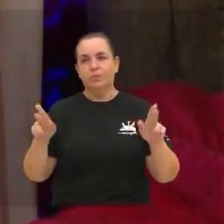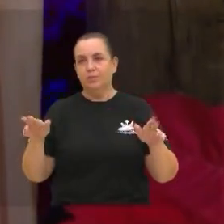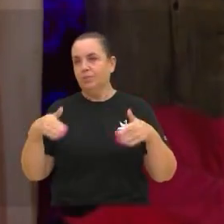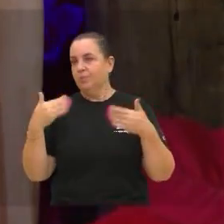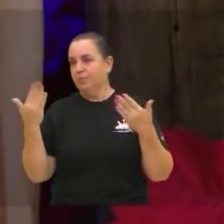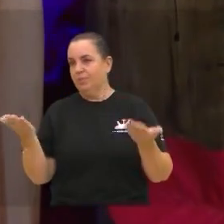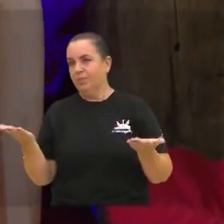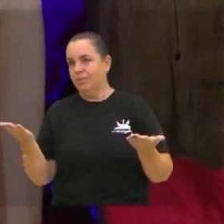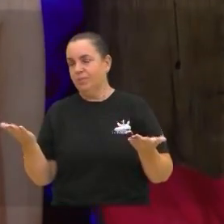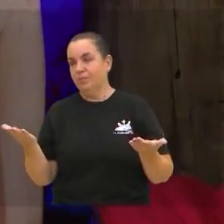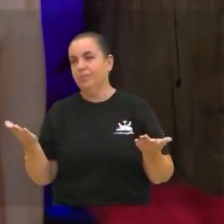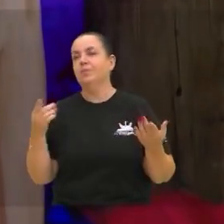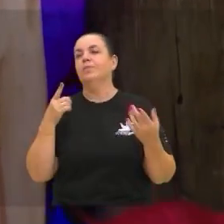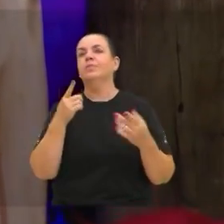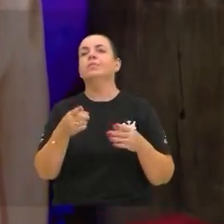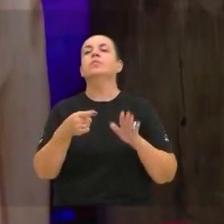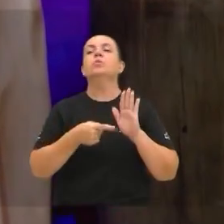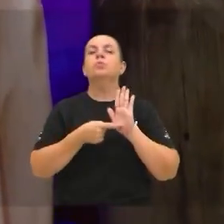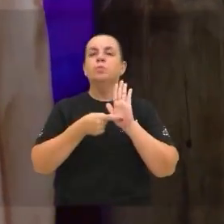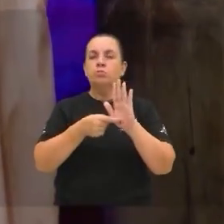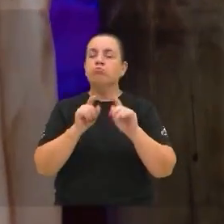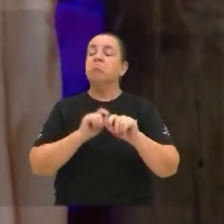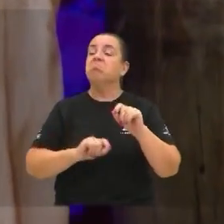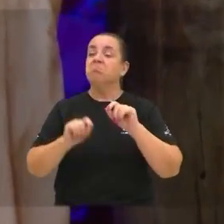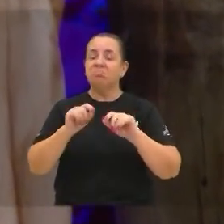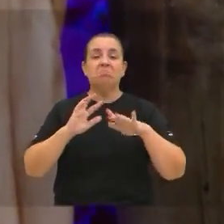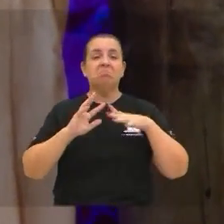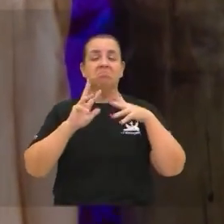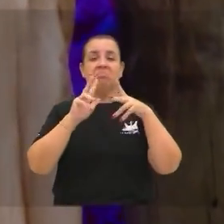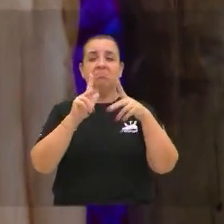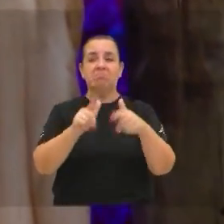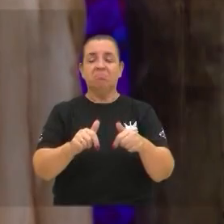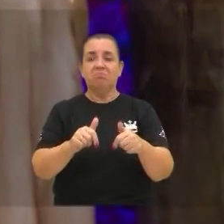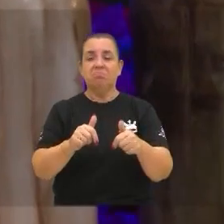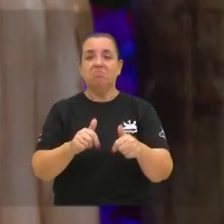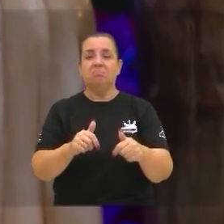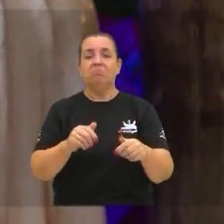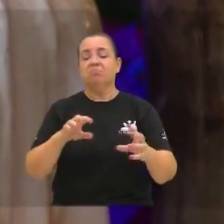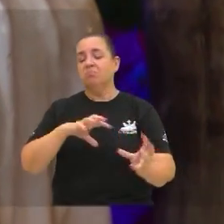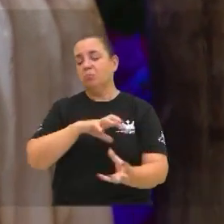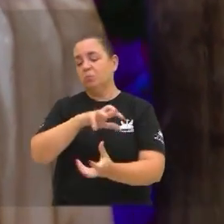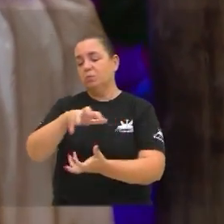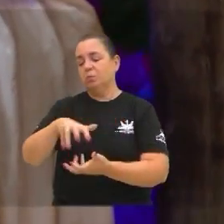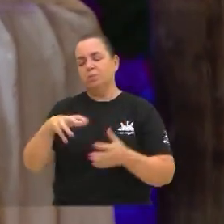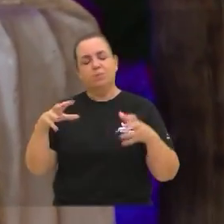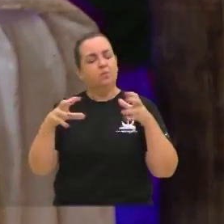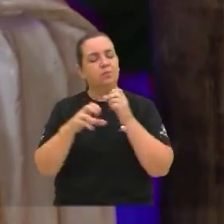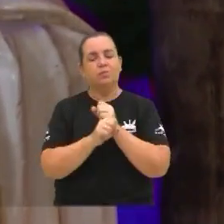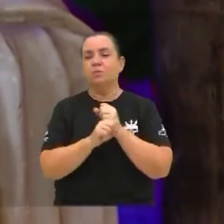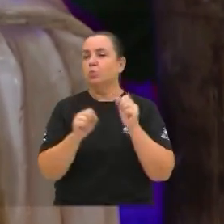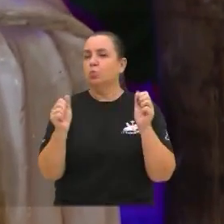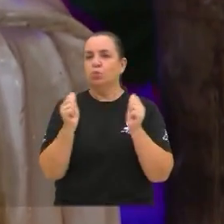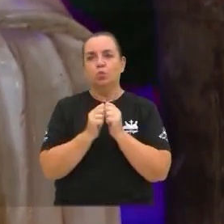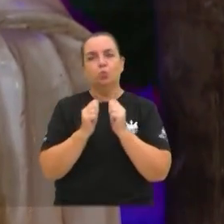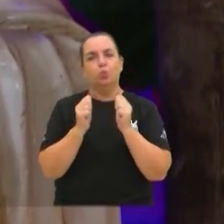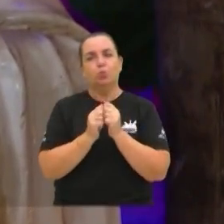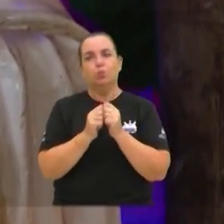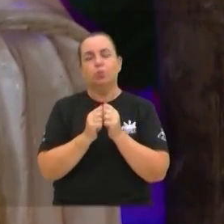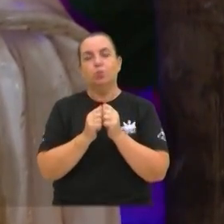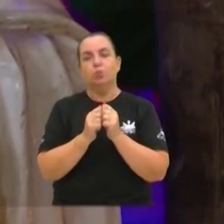nos presépios, é para mostrar a totalidade da humanidade a que Jesus